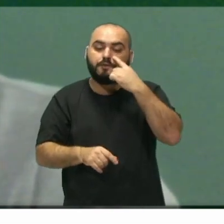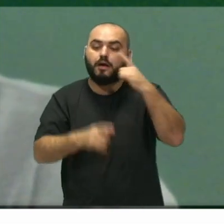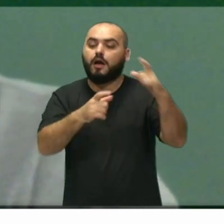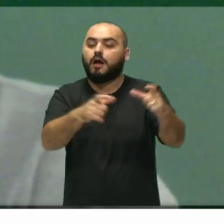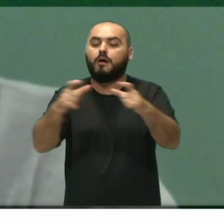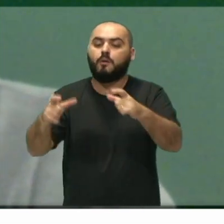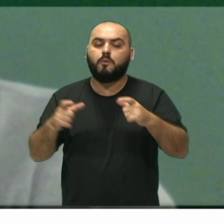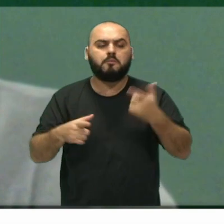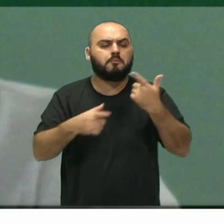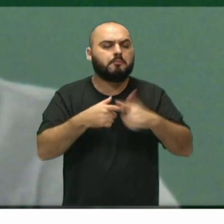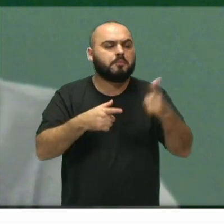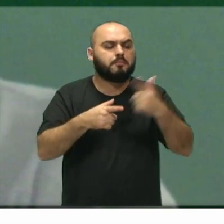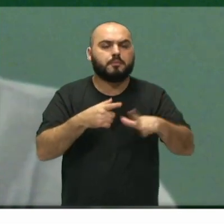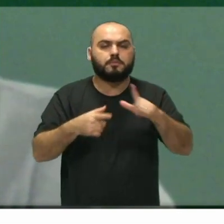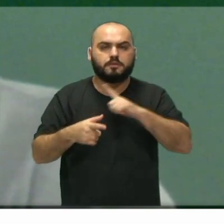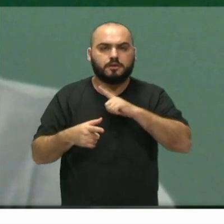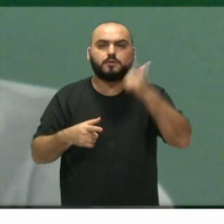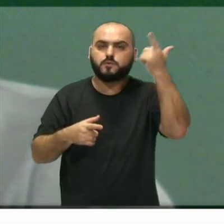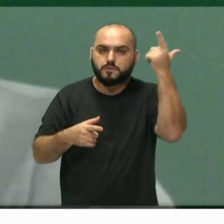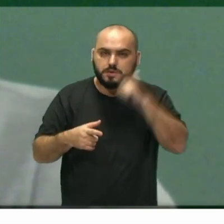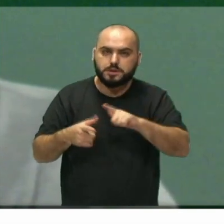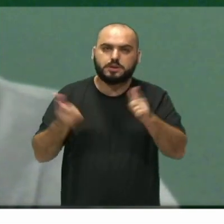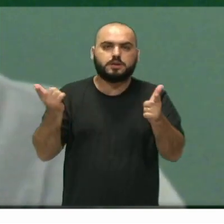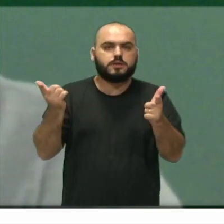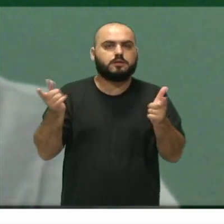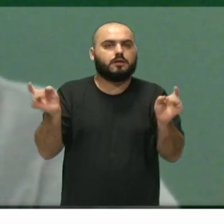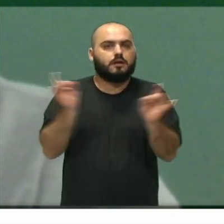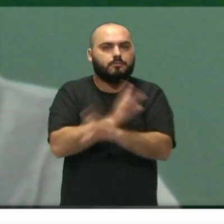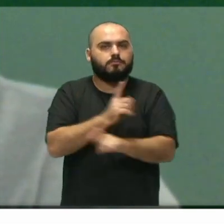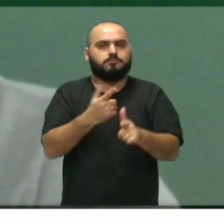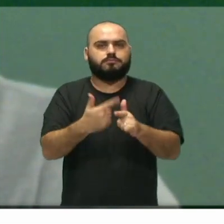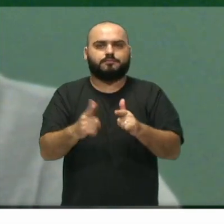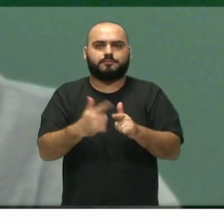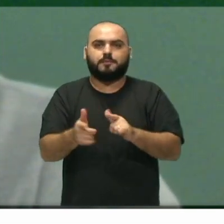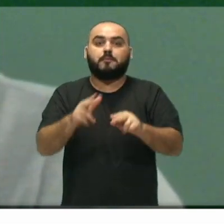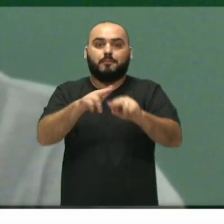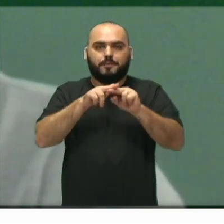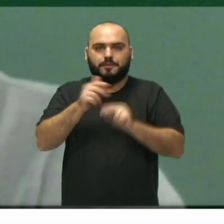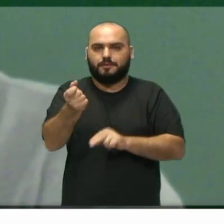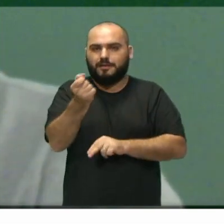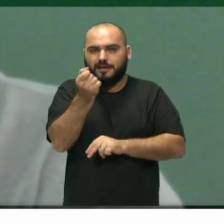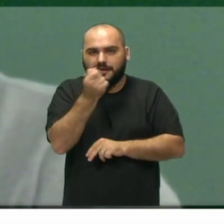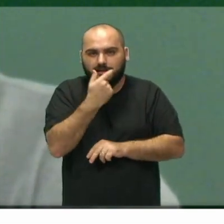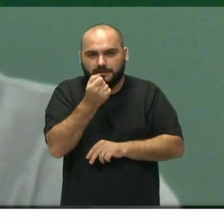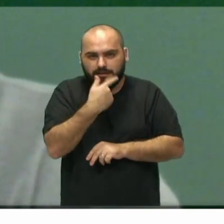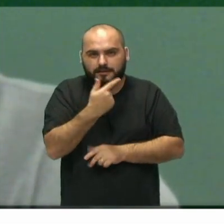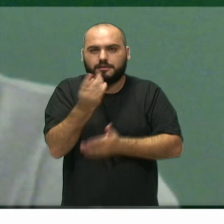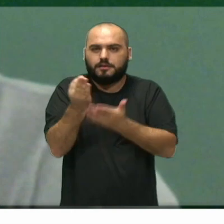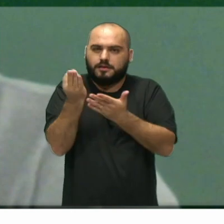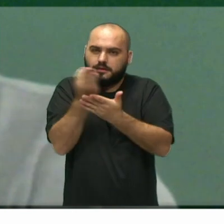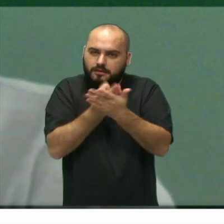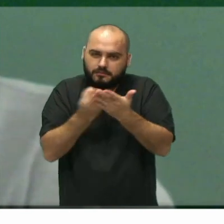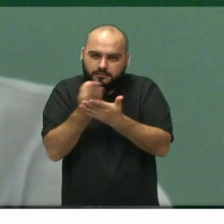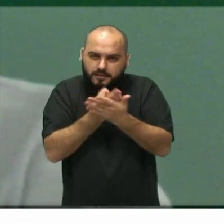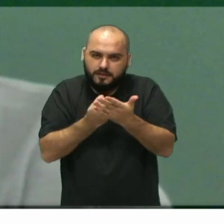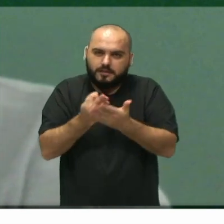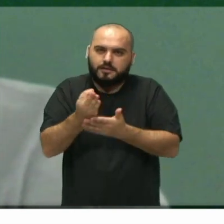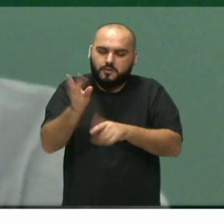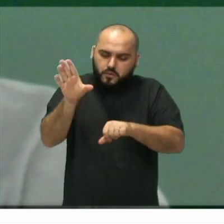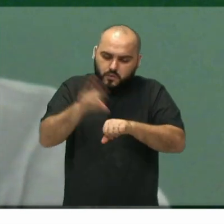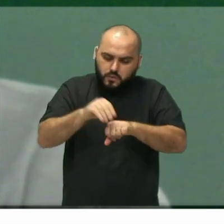meus furos, para poder tapá-los. O tapar os furos passa pela terapia, pelo